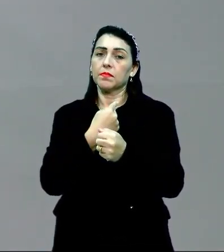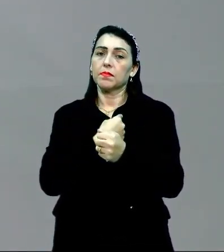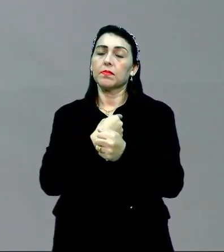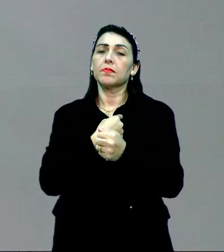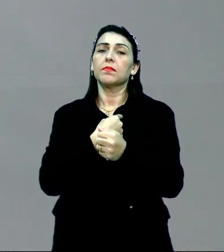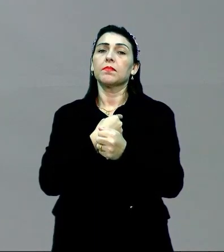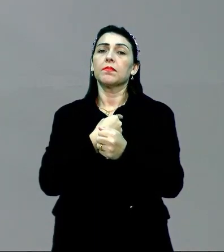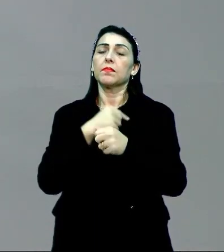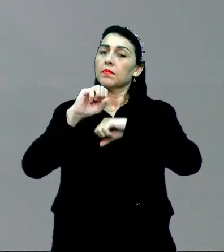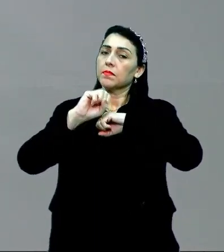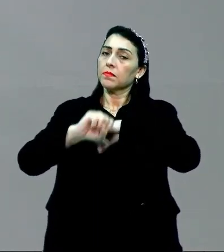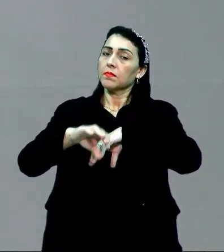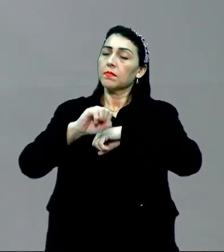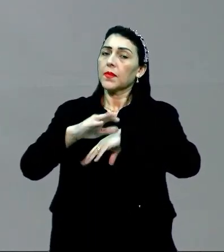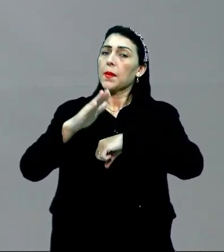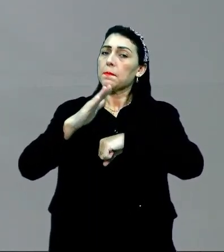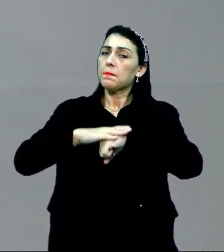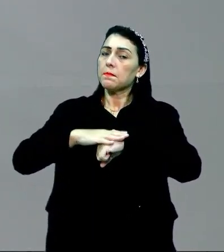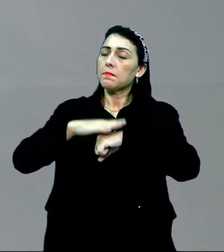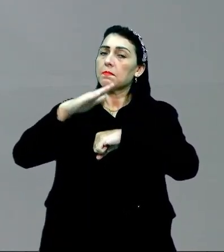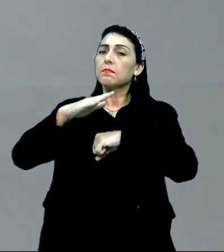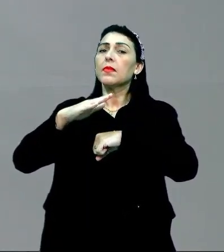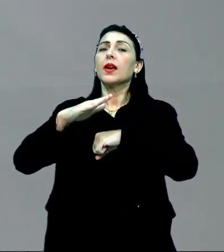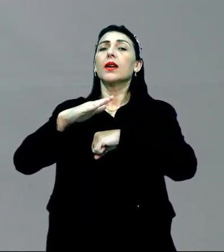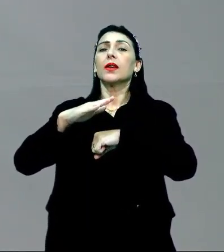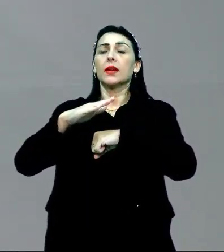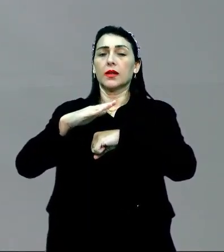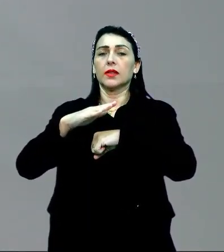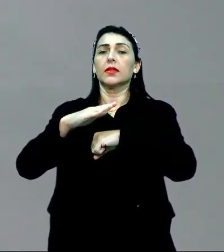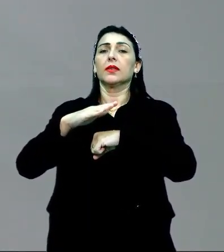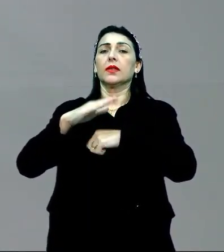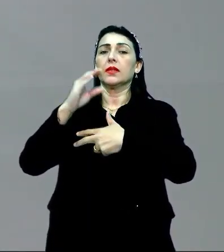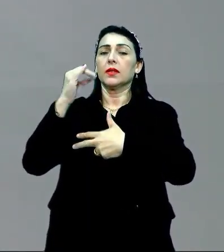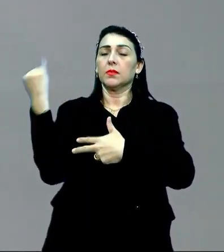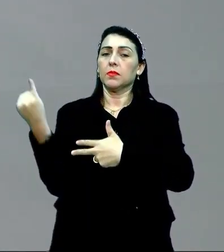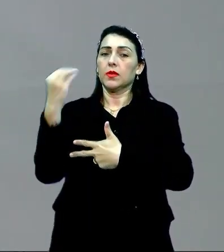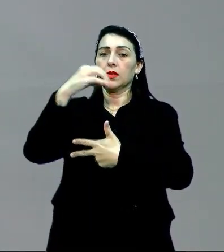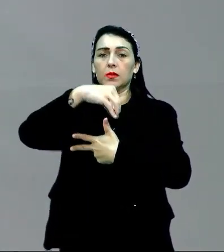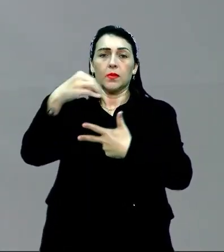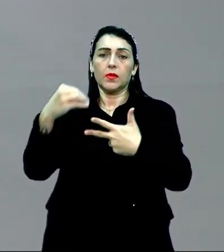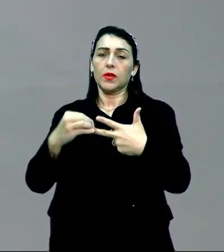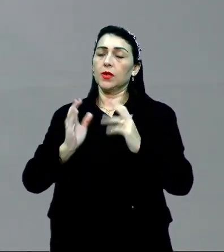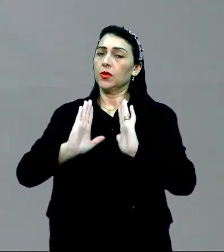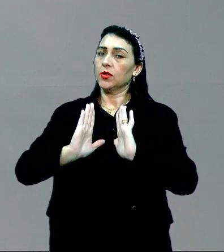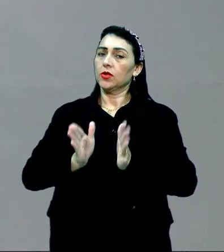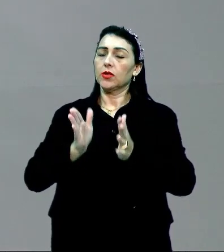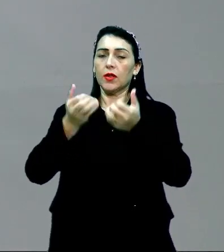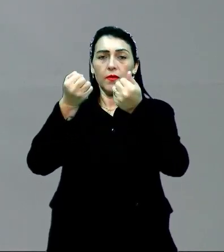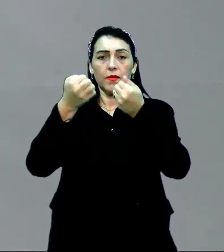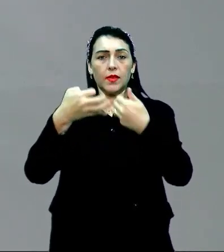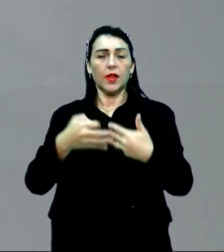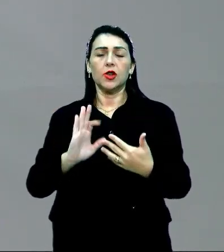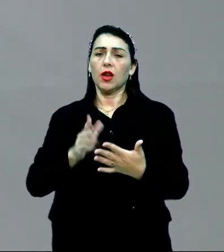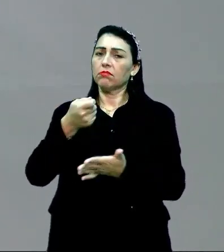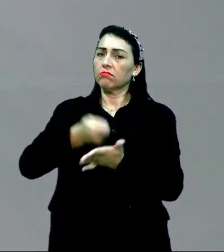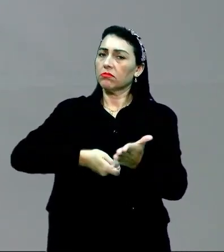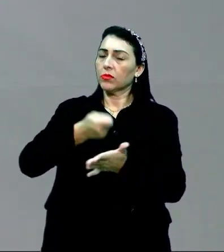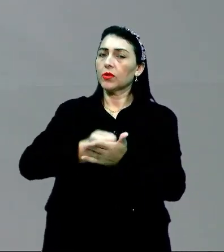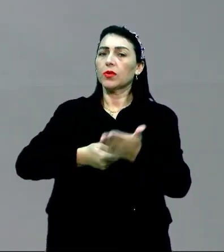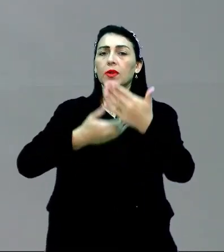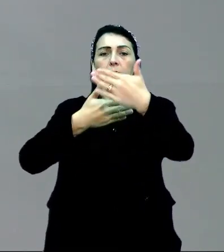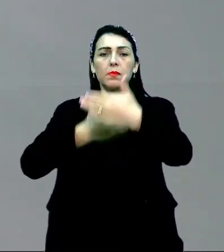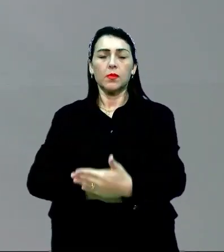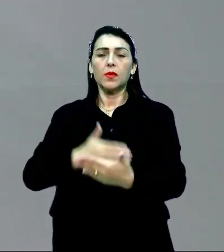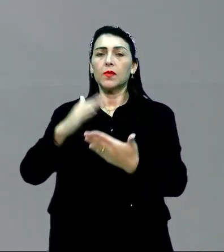aqui aquelas que são mais voltadas para o Enem né que elas que o Enem já falou já mencionou já cobrou né